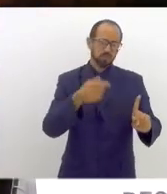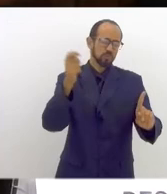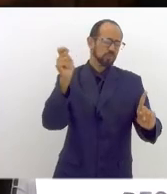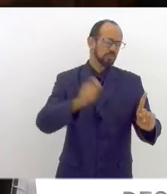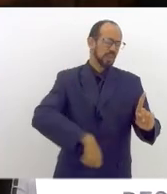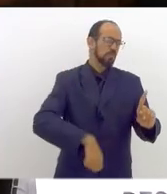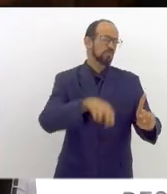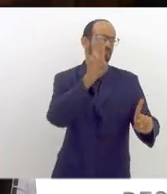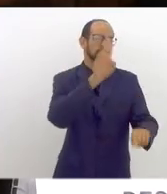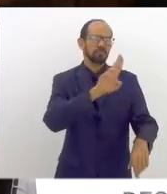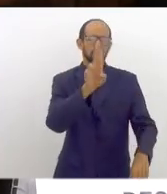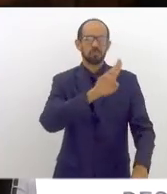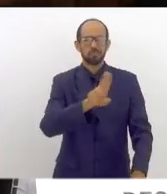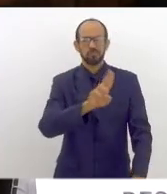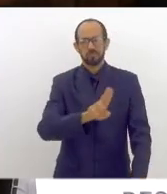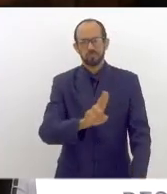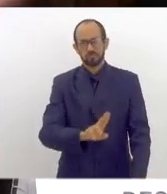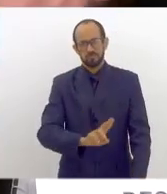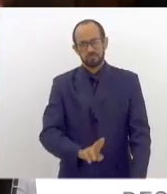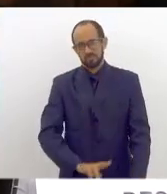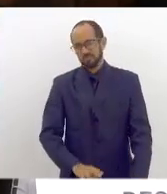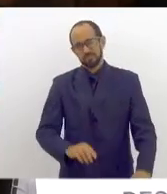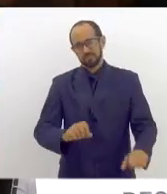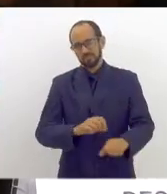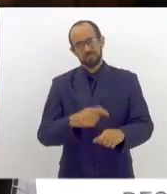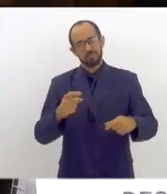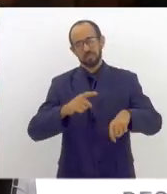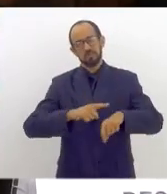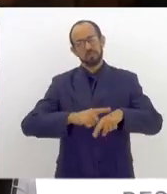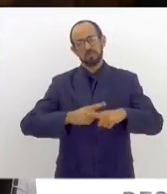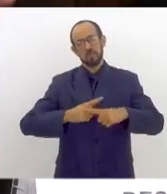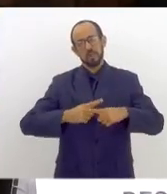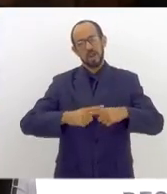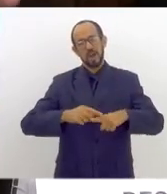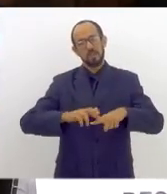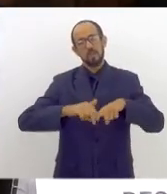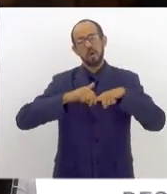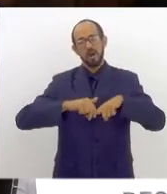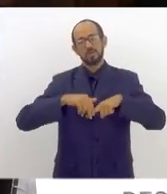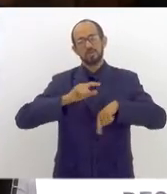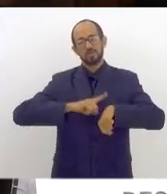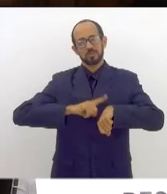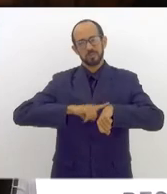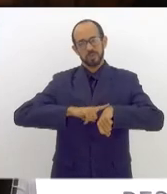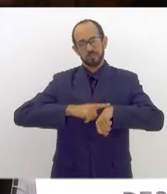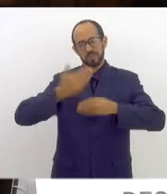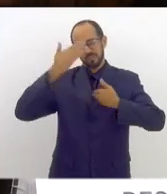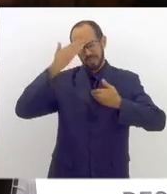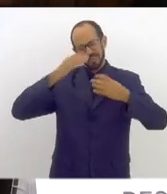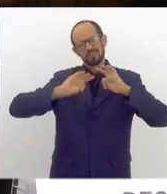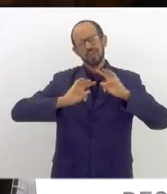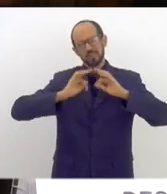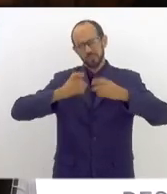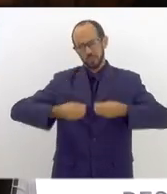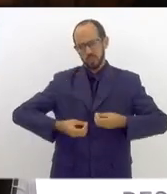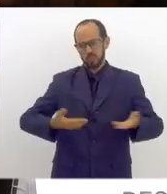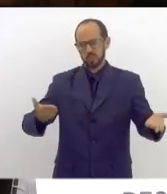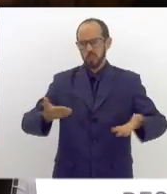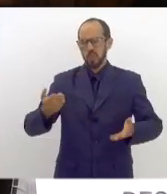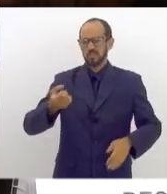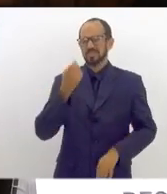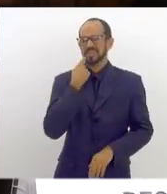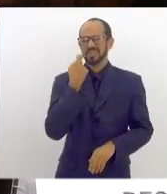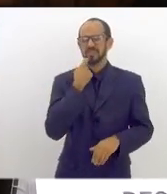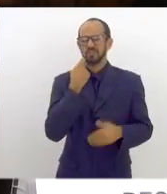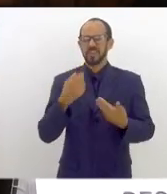Sempre Esperarei meu tempo mas agradeço a todos numa sexta-feira 10 da manhã no